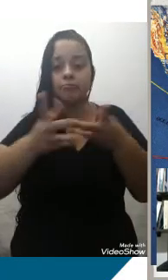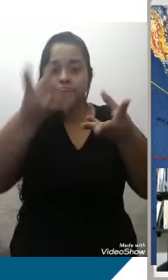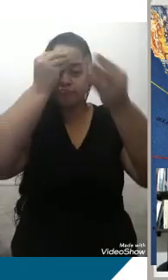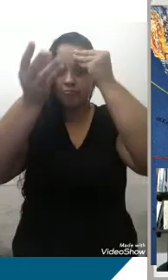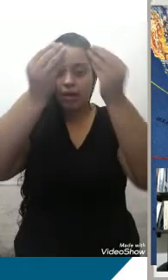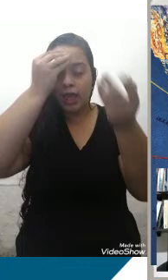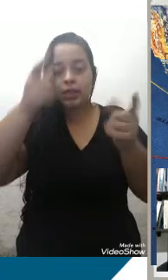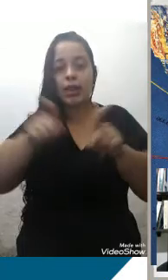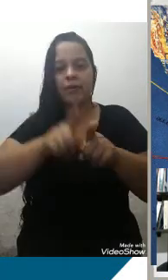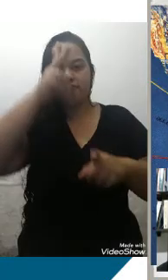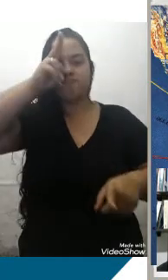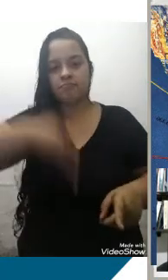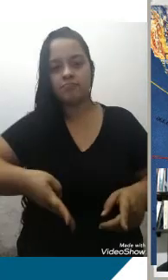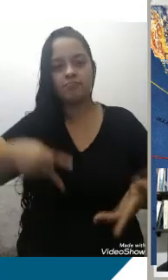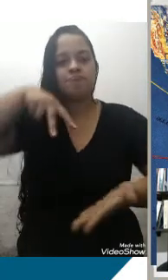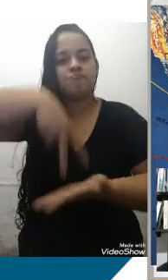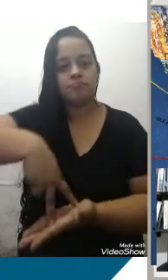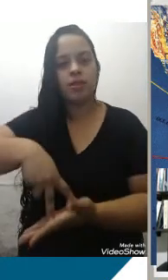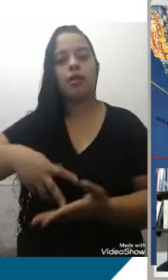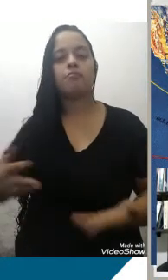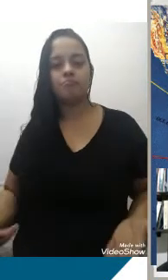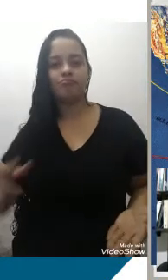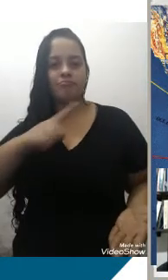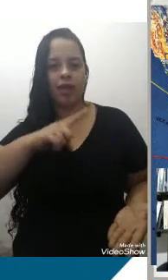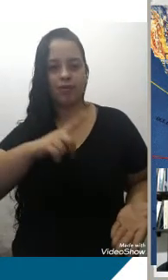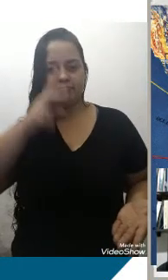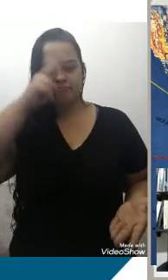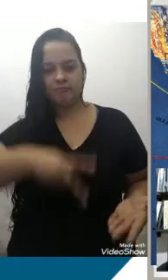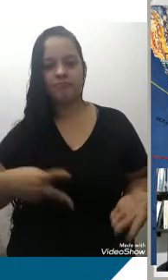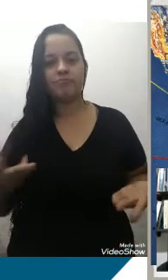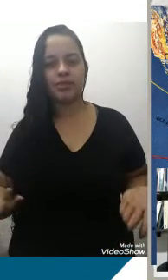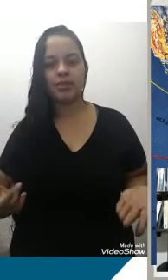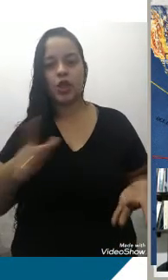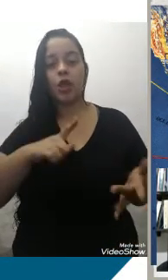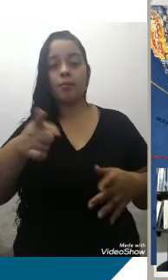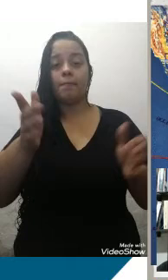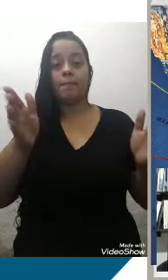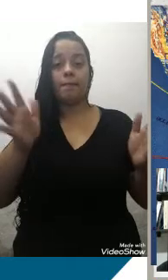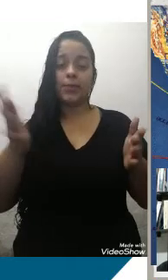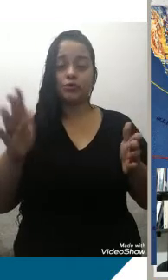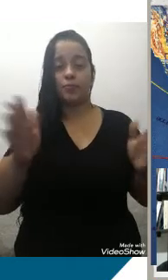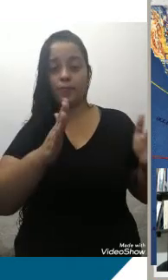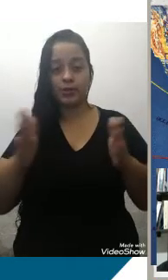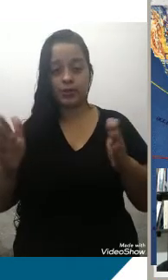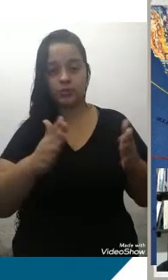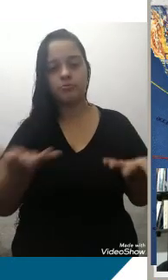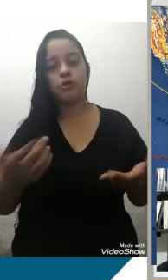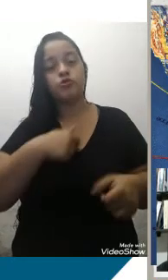de resistências, enfim, dando um caráter complexo desse período, desse processo.